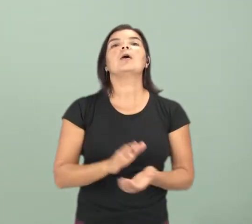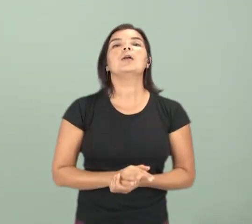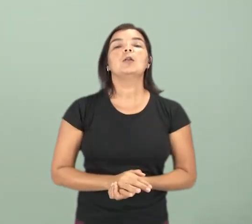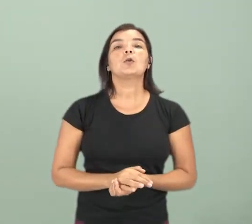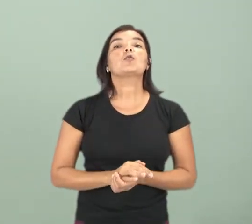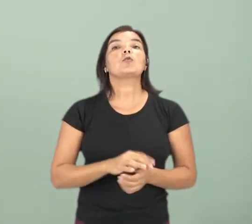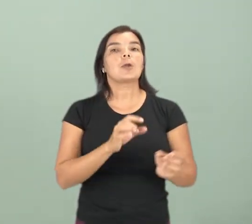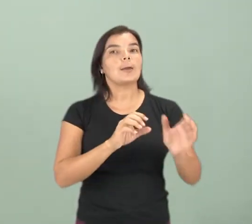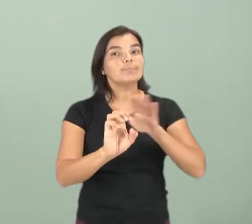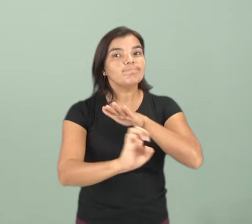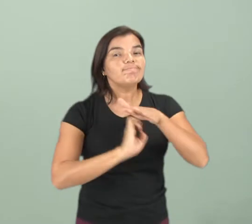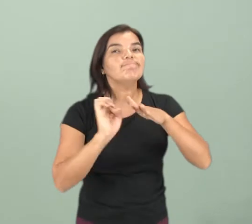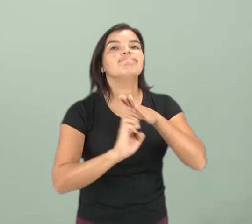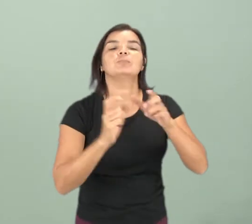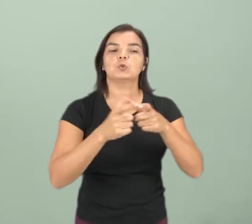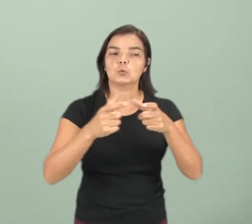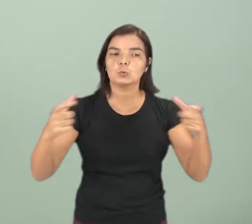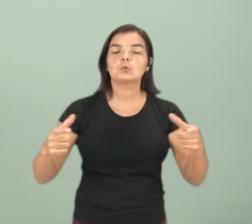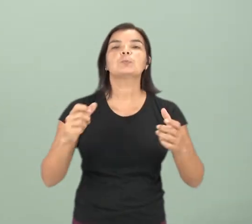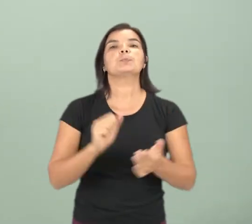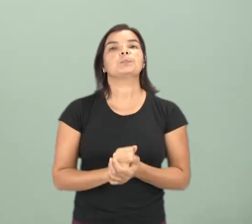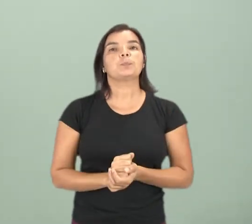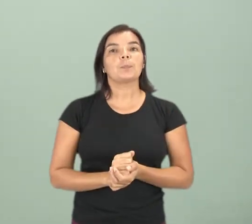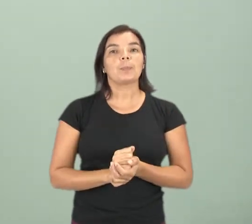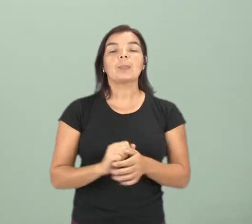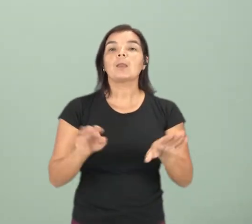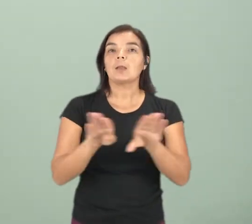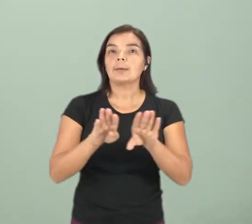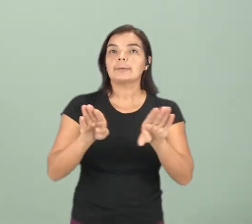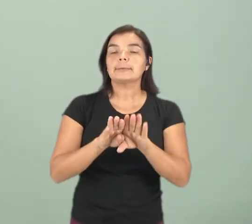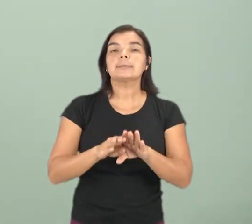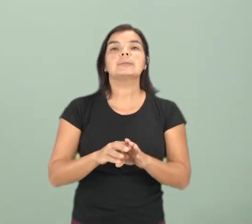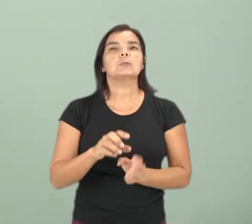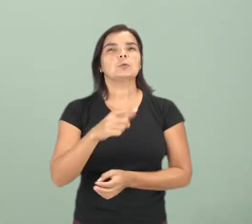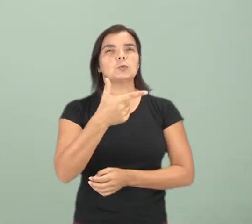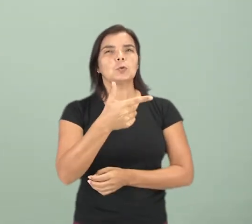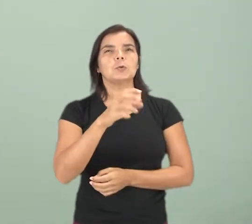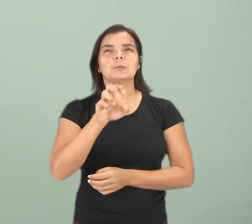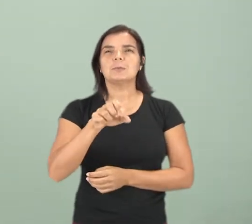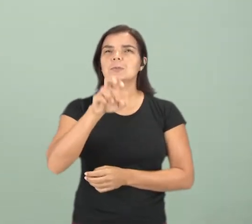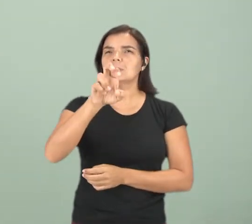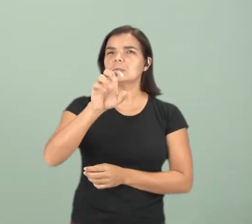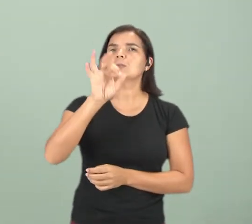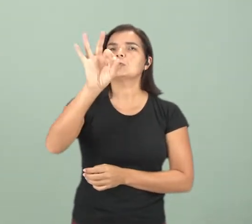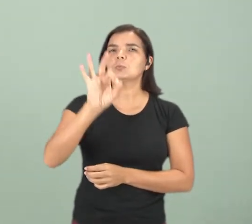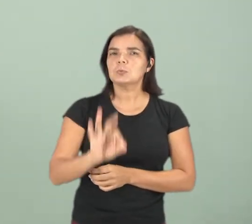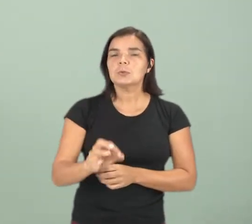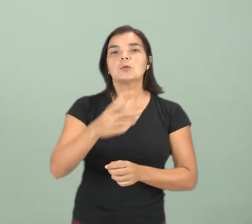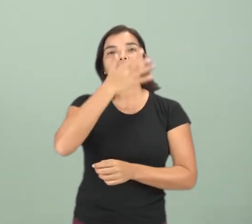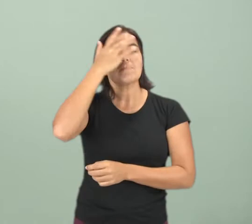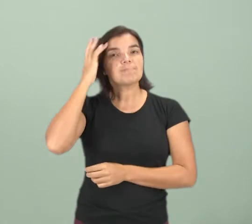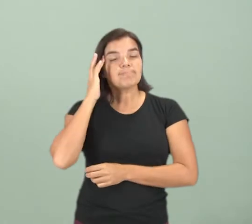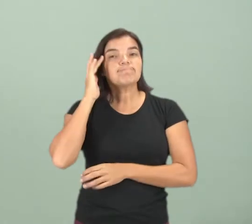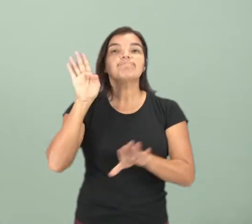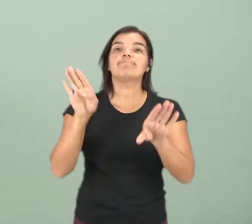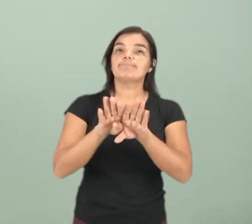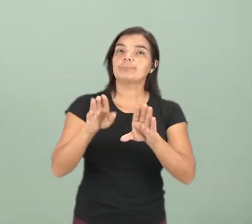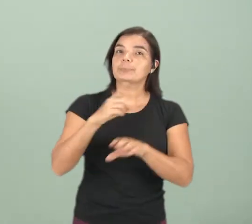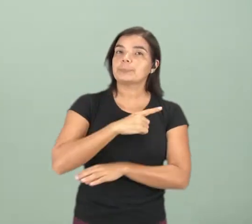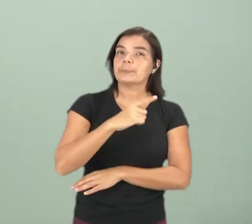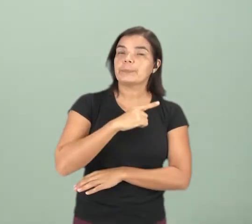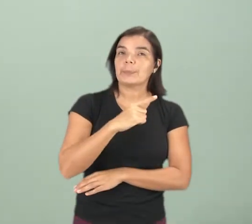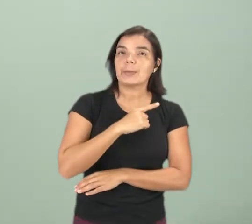mercado consumidor do mundo, com uma população de cerca de 2,5 bilhões de habitantes. Então até aí nós